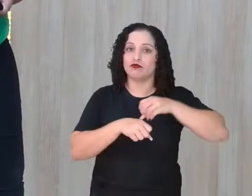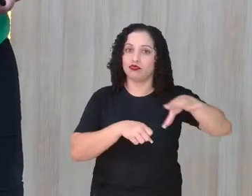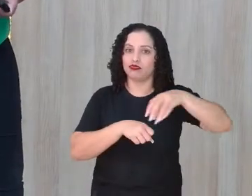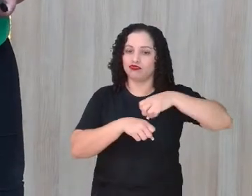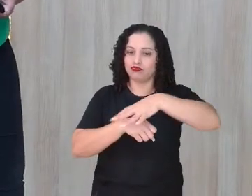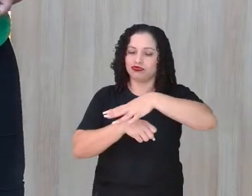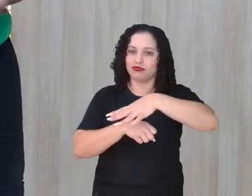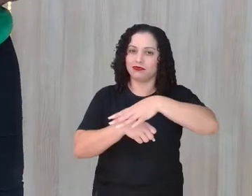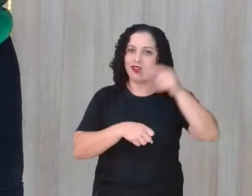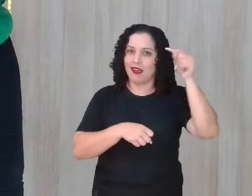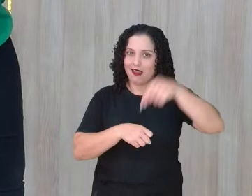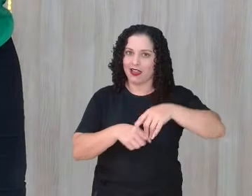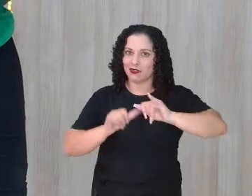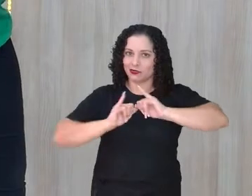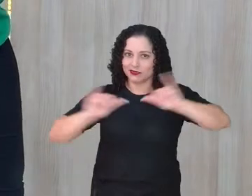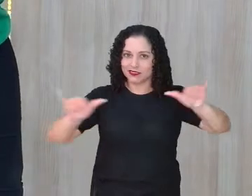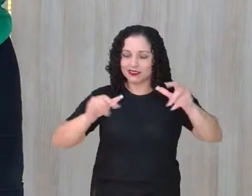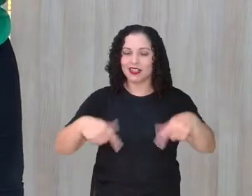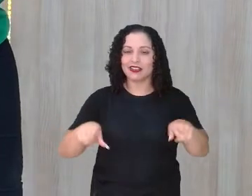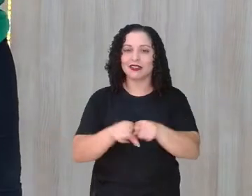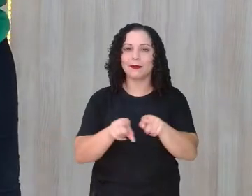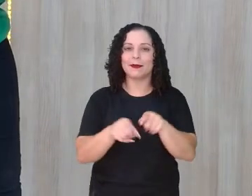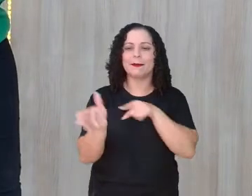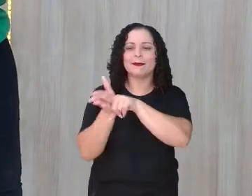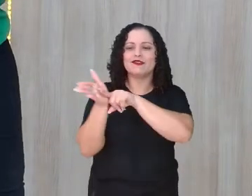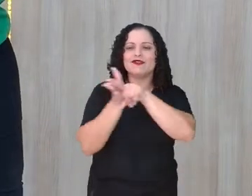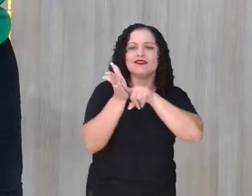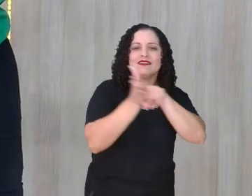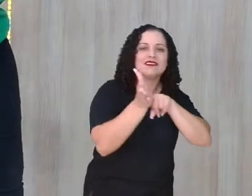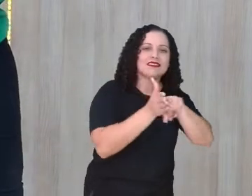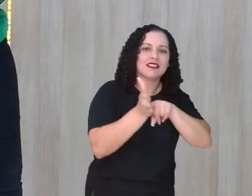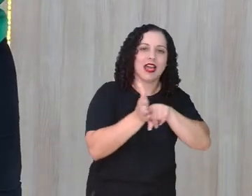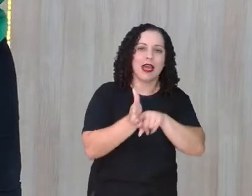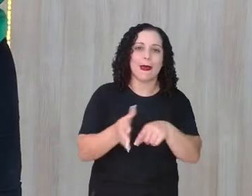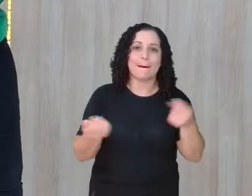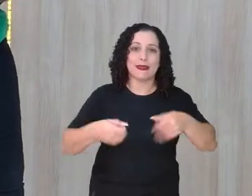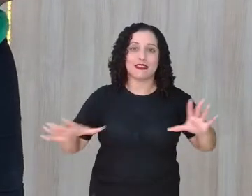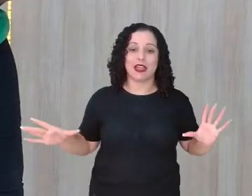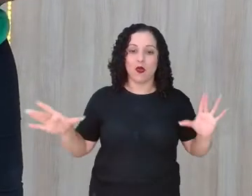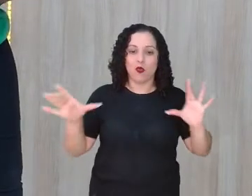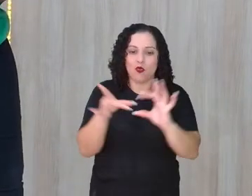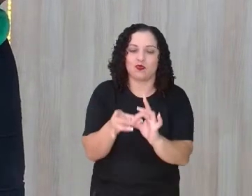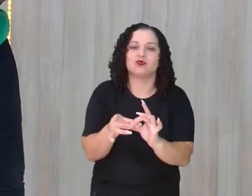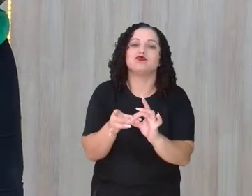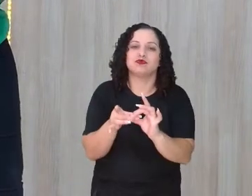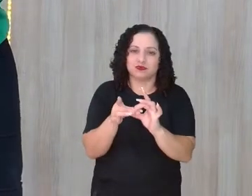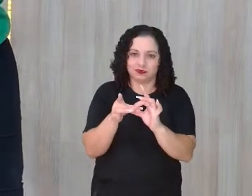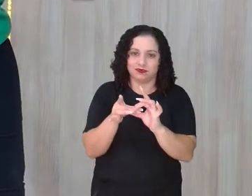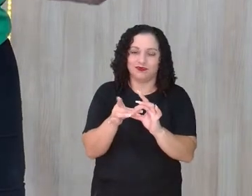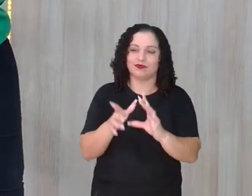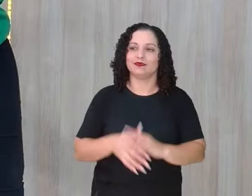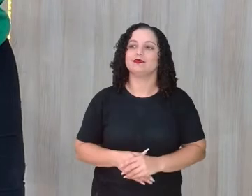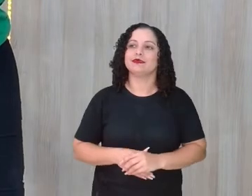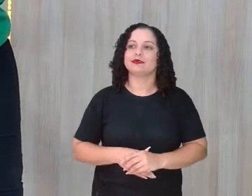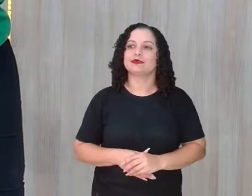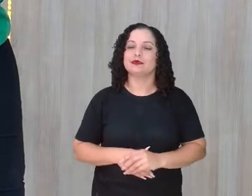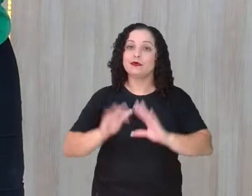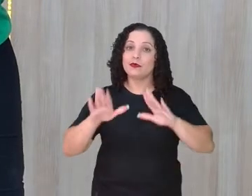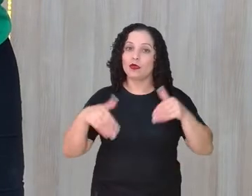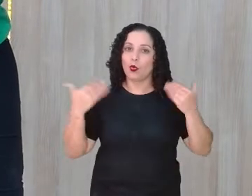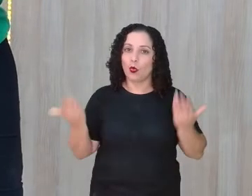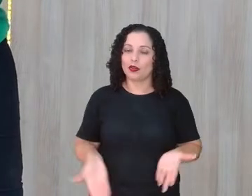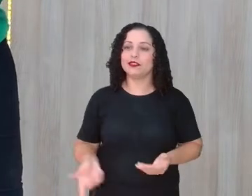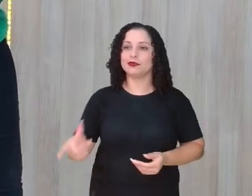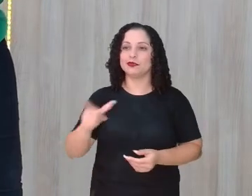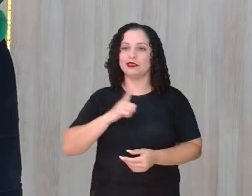De onde vem essa notícia e procurar essas informações, porque elas precisam estar bem amarradinhas. Quando a gente se depara